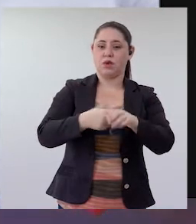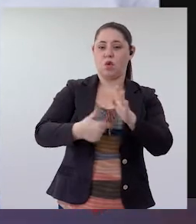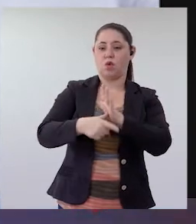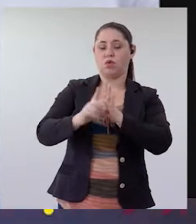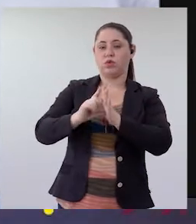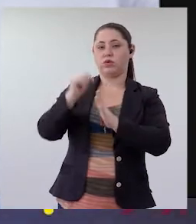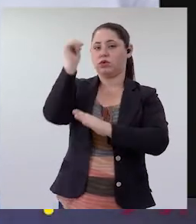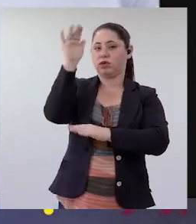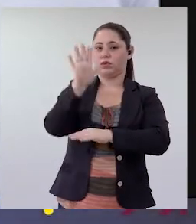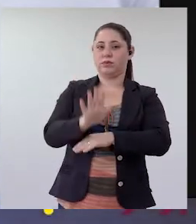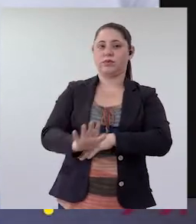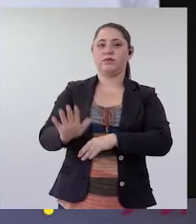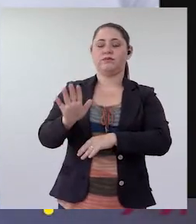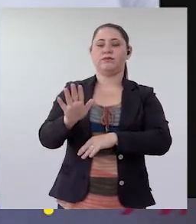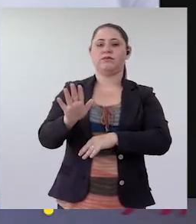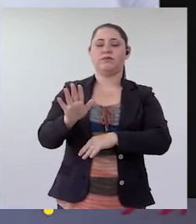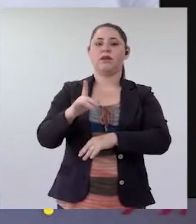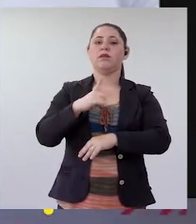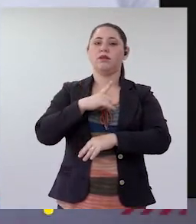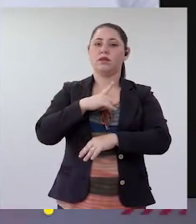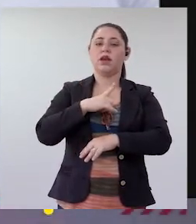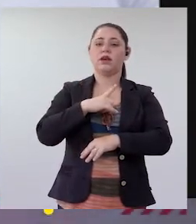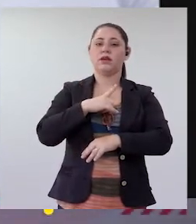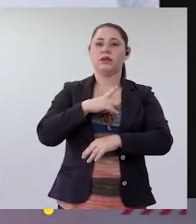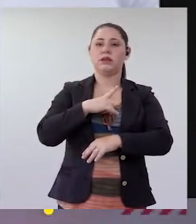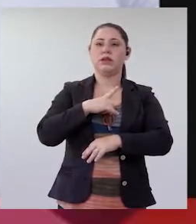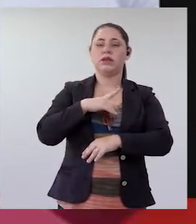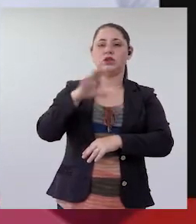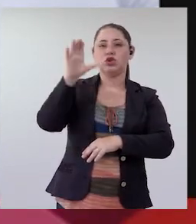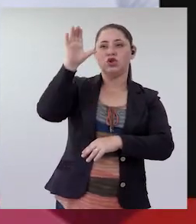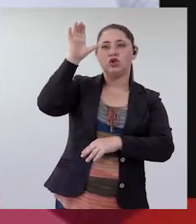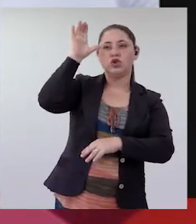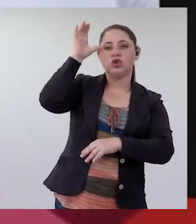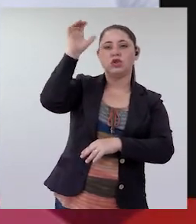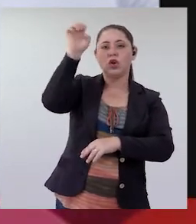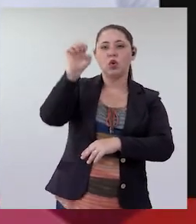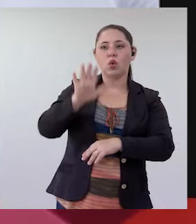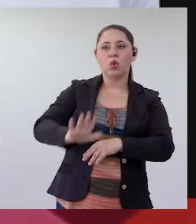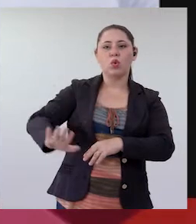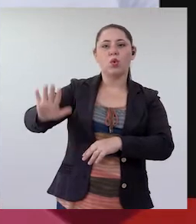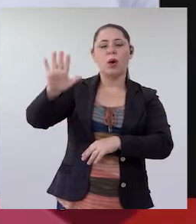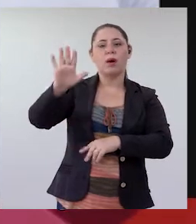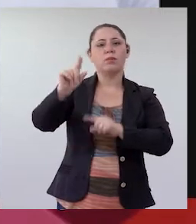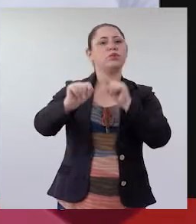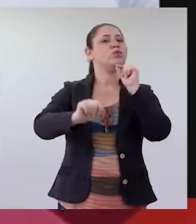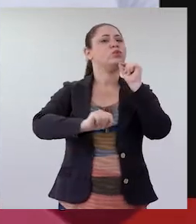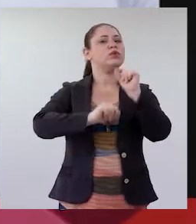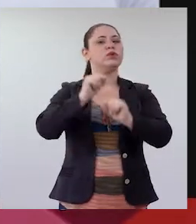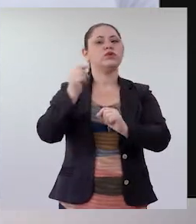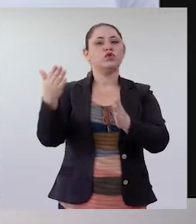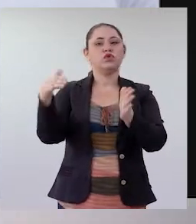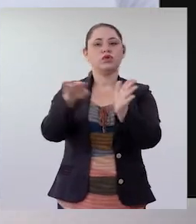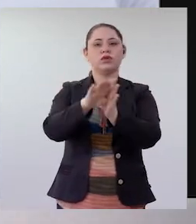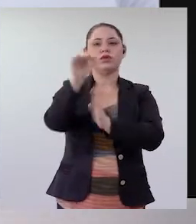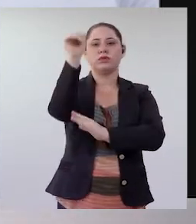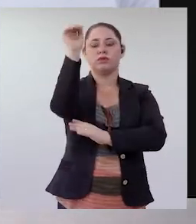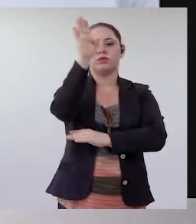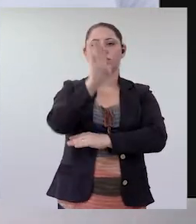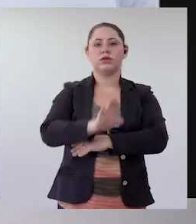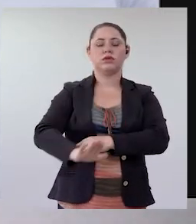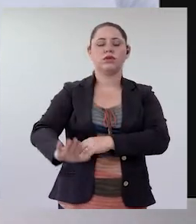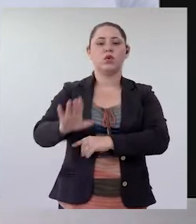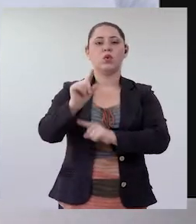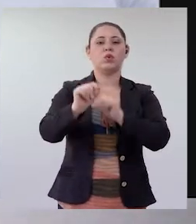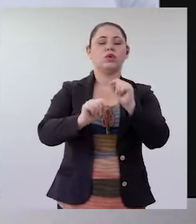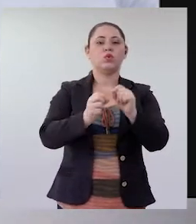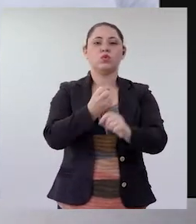Brasil. Há relatos, né, na China, na Europa, e isso agora chega ao Brasil, né, do